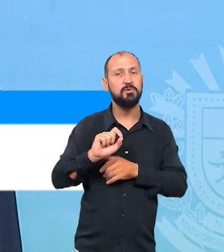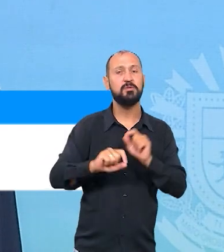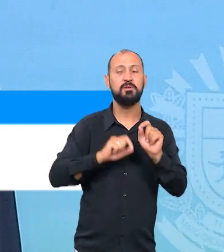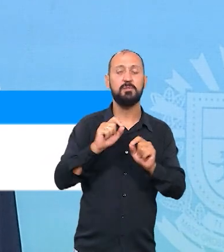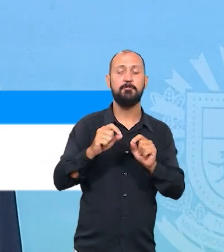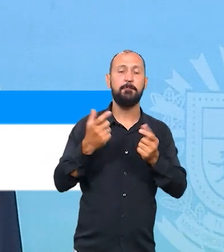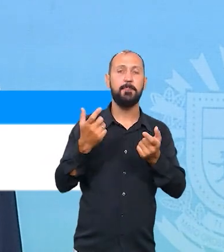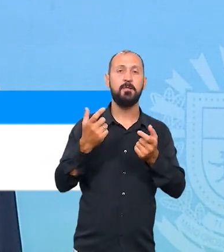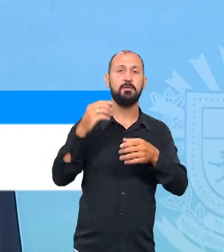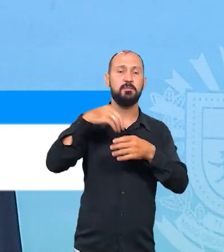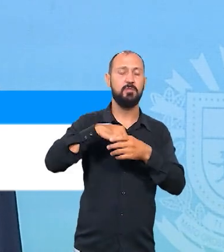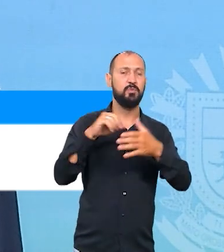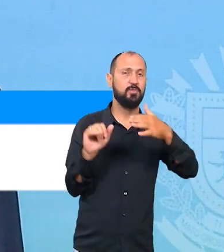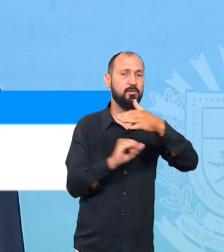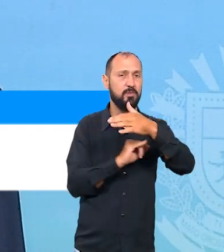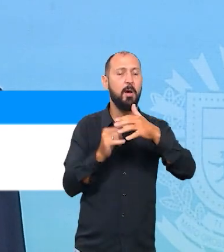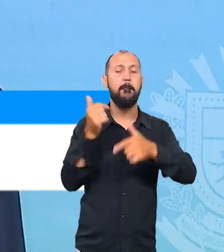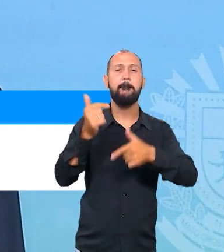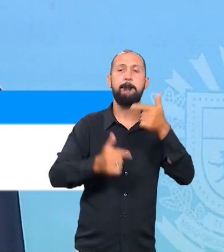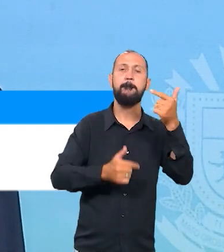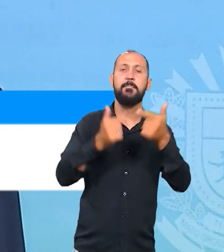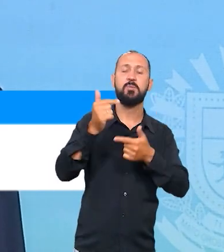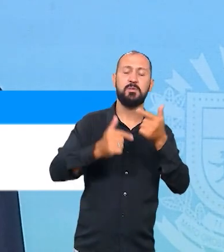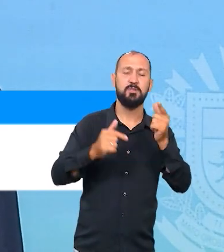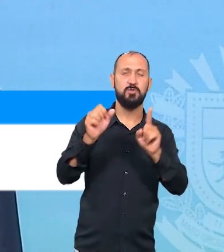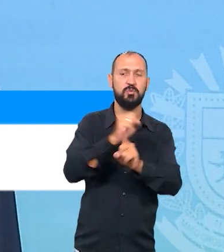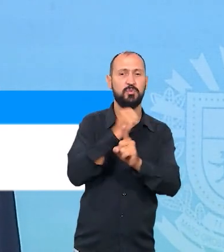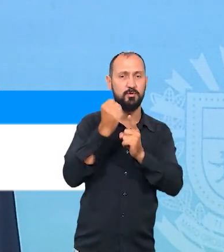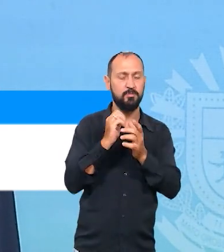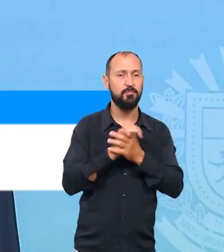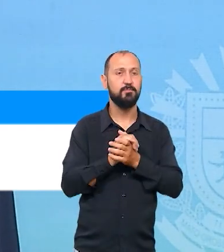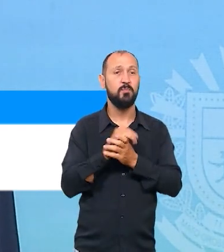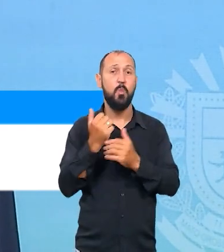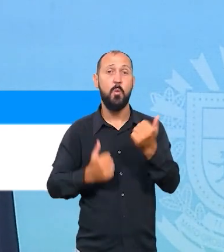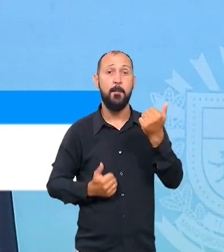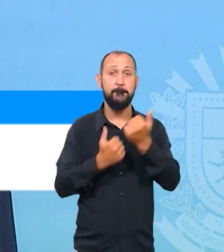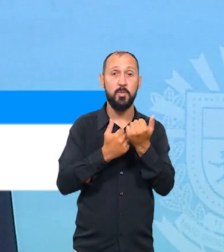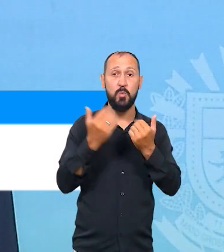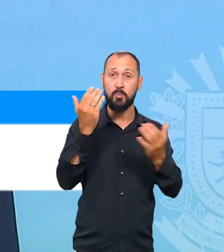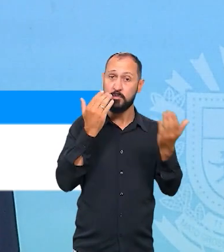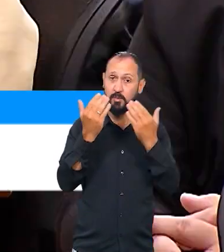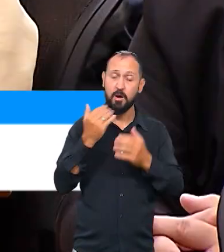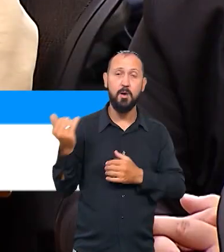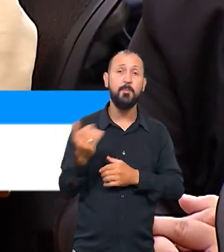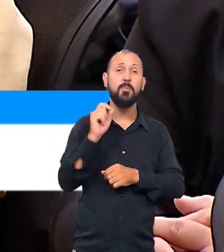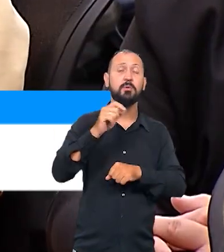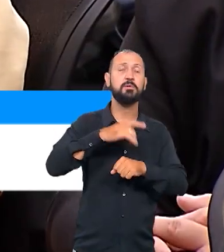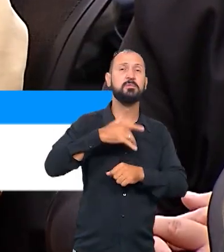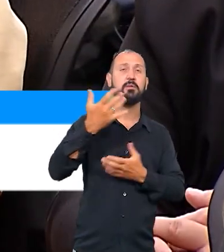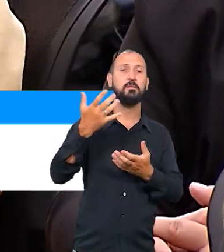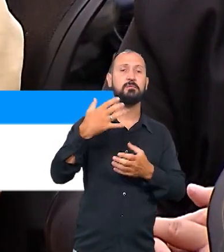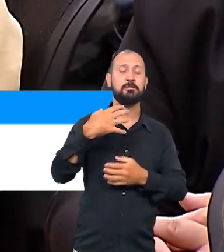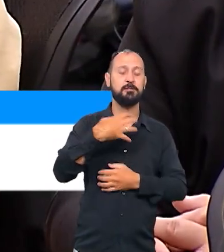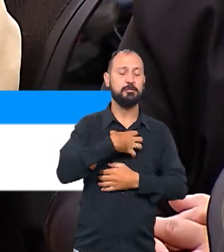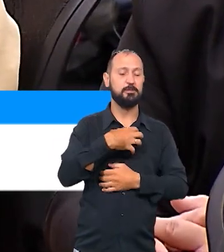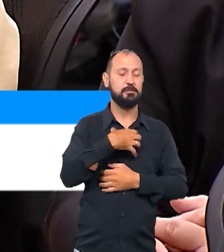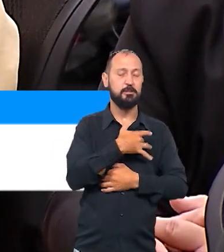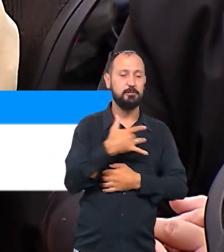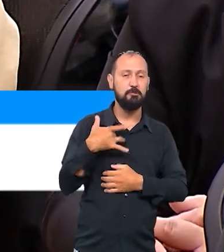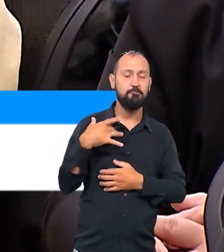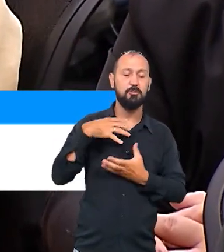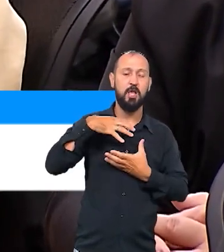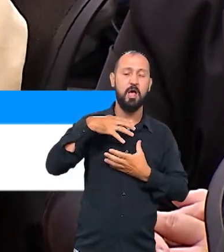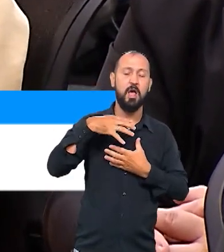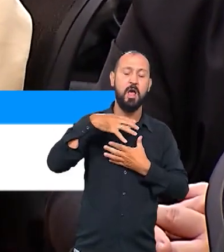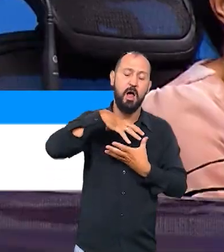também nas relações sociais, nas relações institucionais e políticas da nossa sociedade. O apoio psicológico é fundamental